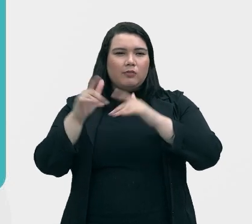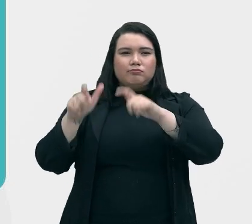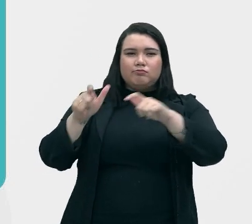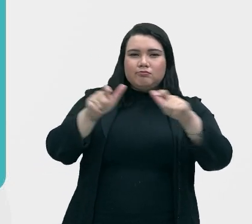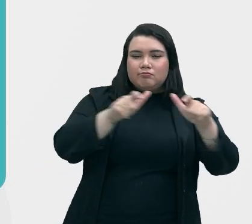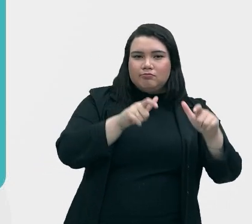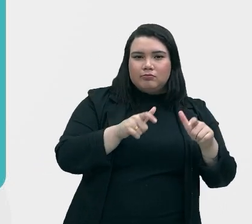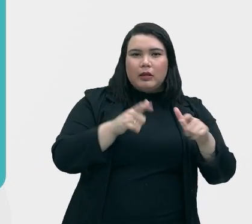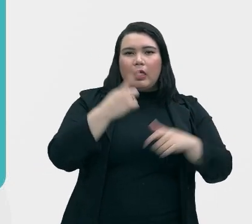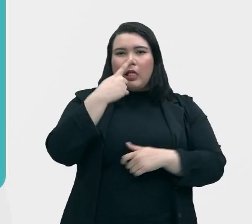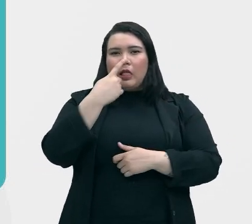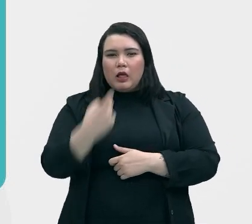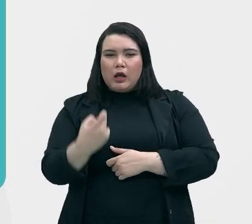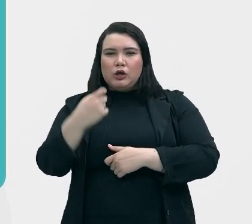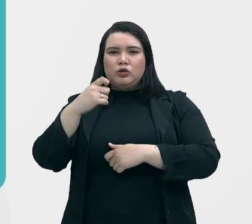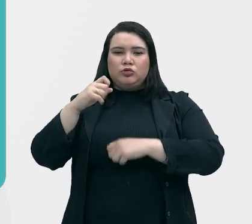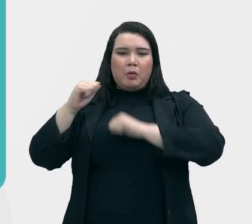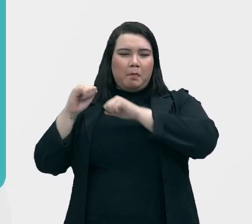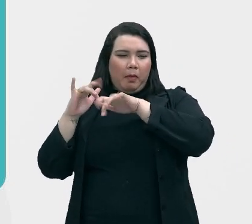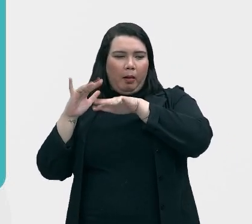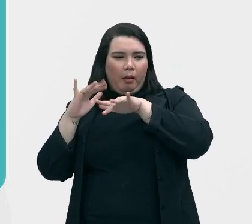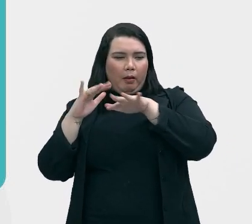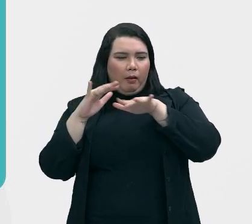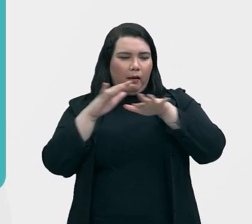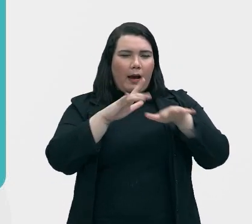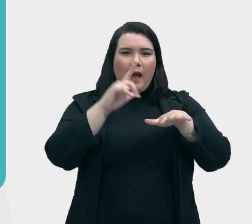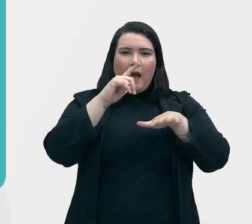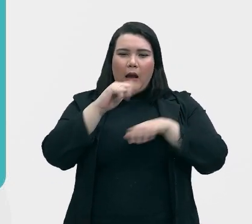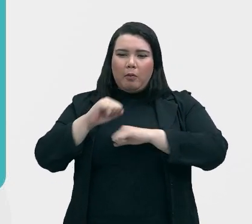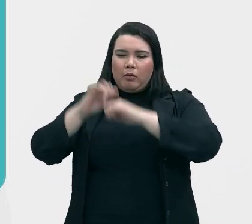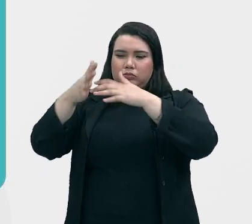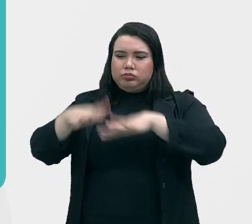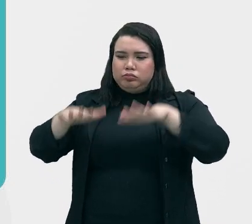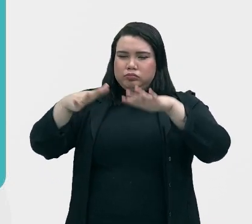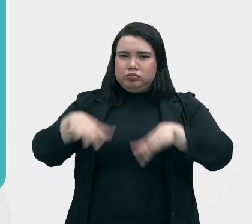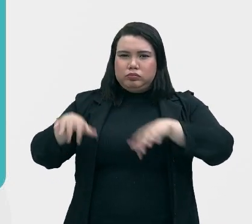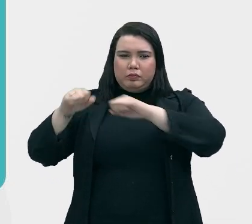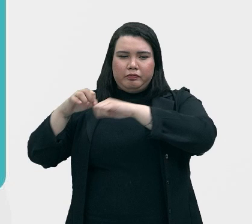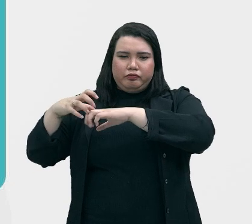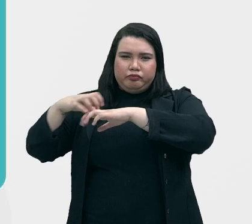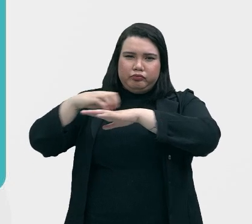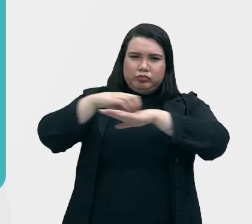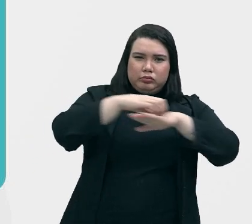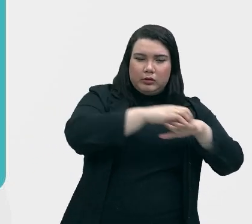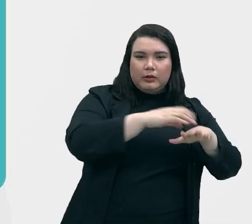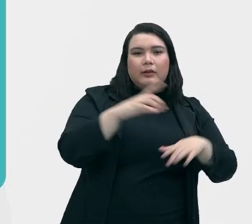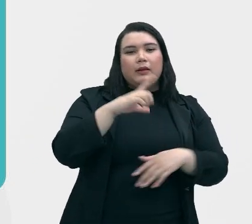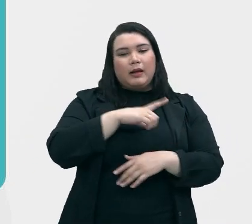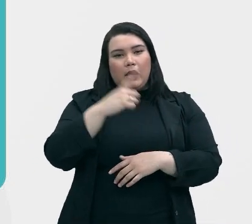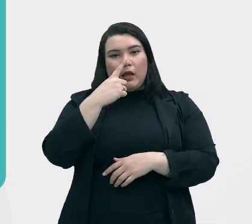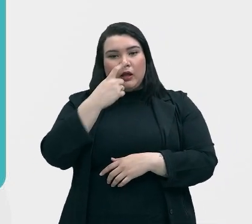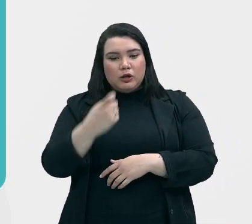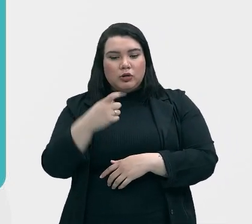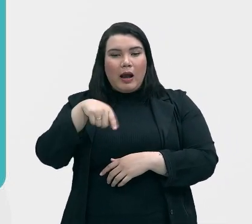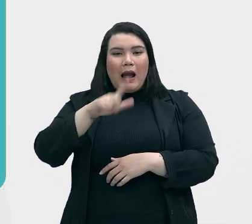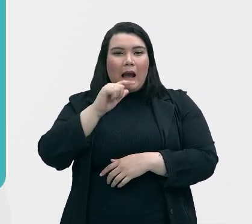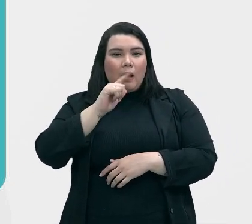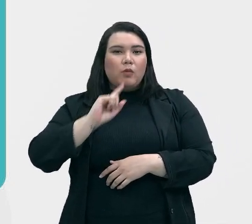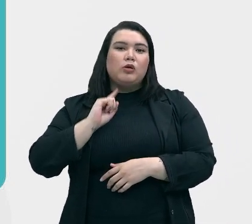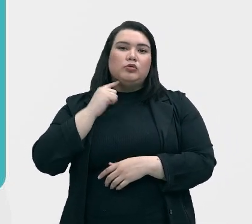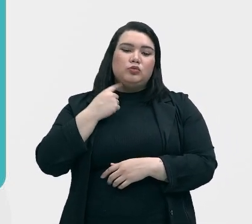muito lixo sendo levado, sendo escoado para esses locais. Então, a gente vai ter uma contaminação da água. E se